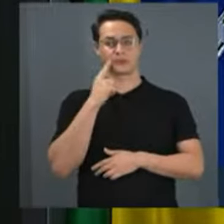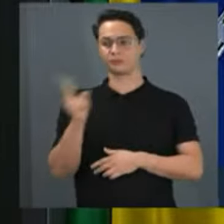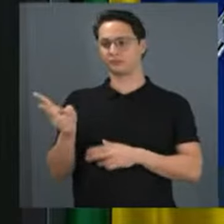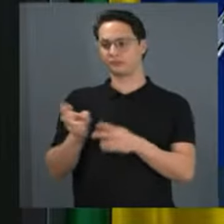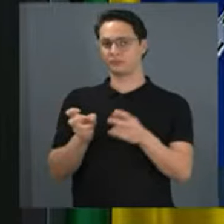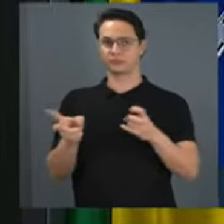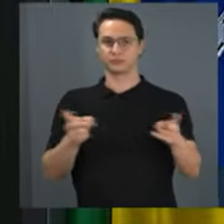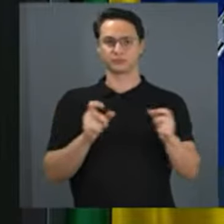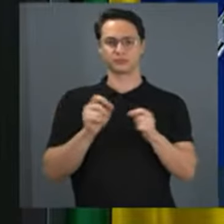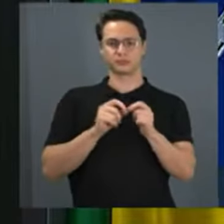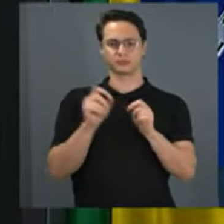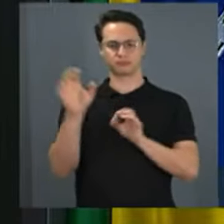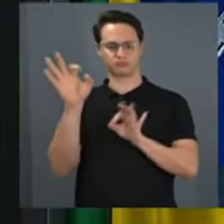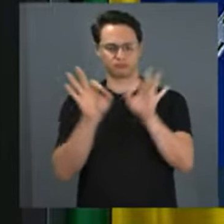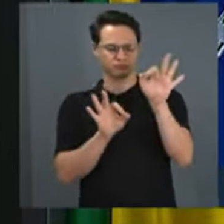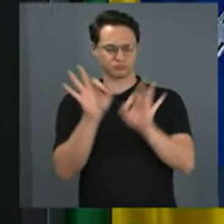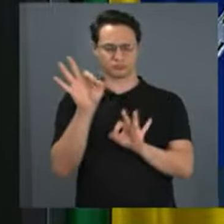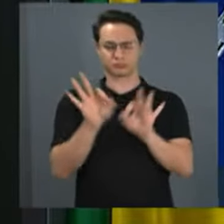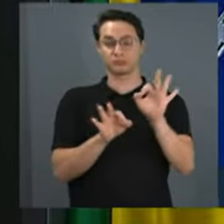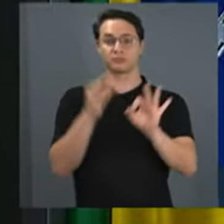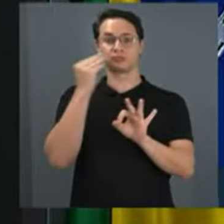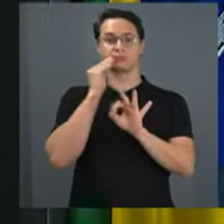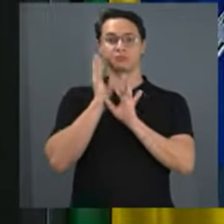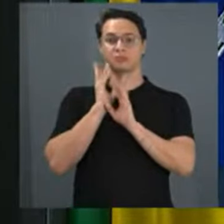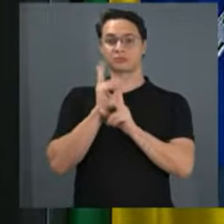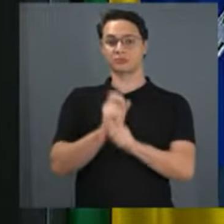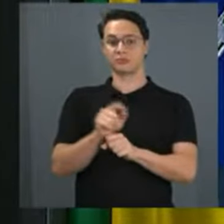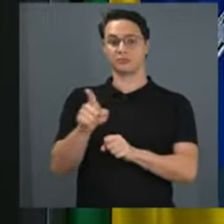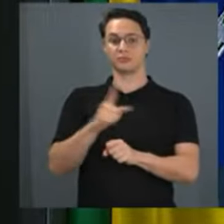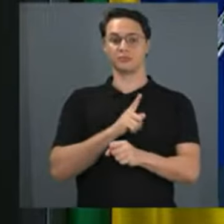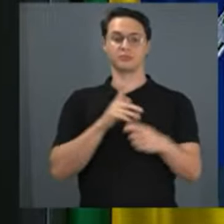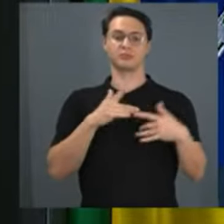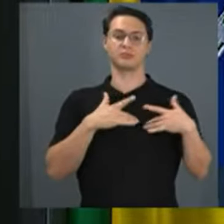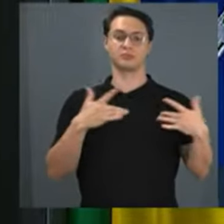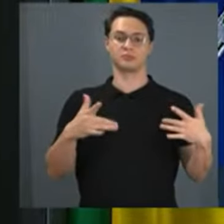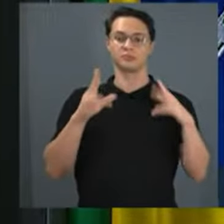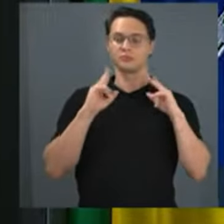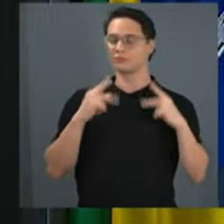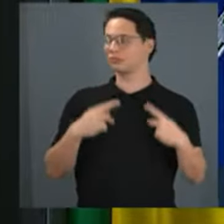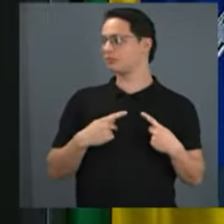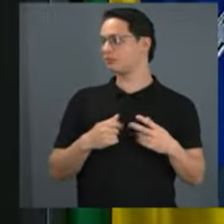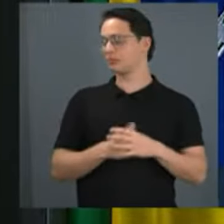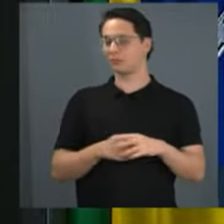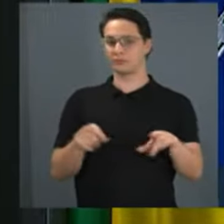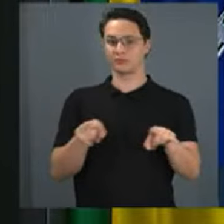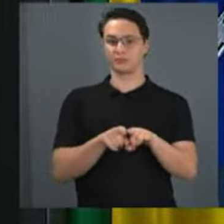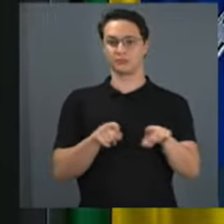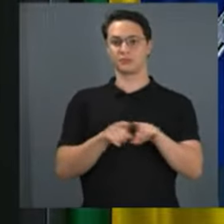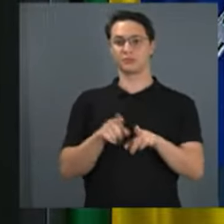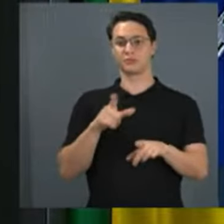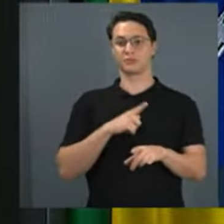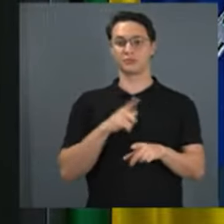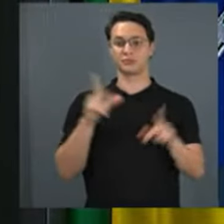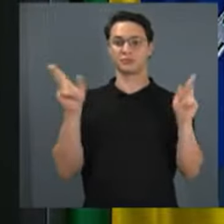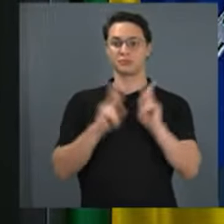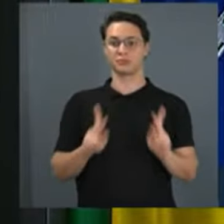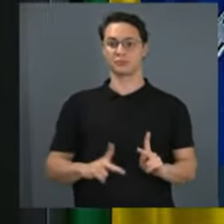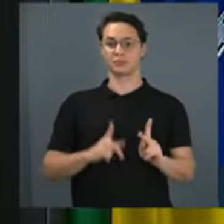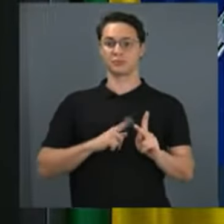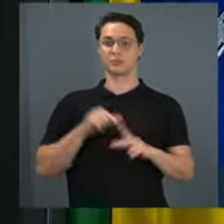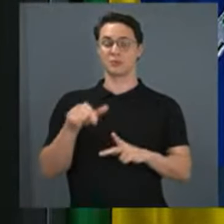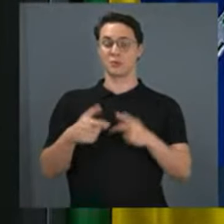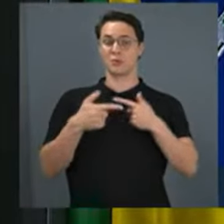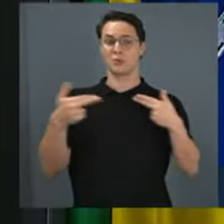ele fez um malabarismo para tentar, com a humanidade que ele tem no coração, para apaziguar essa